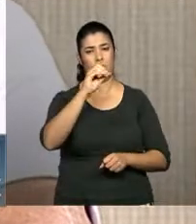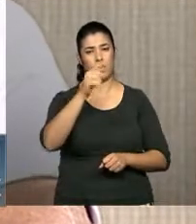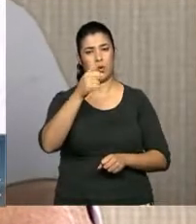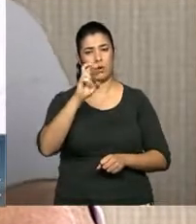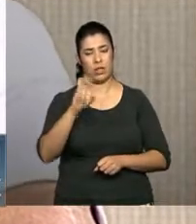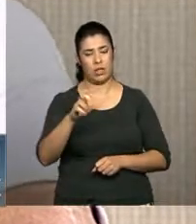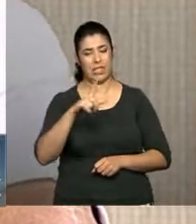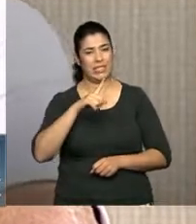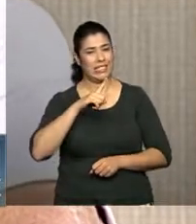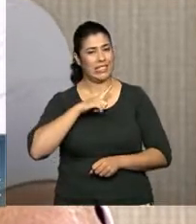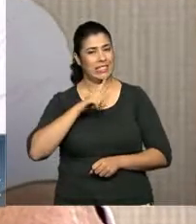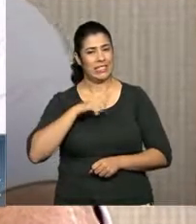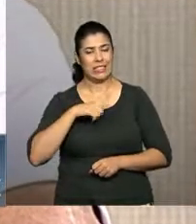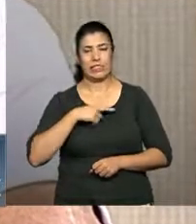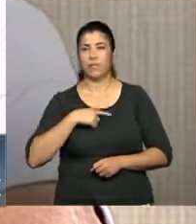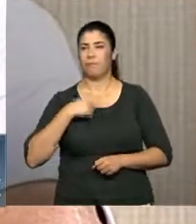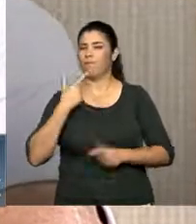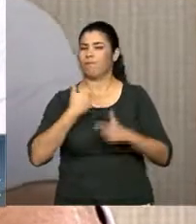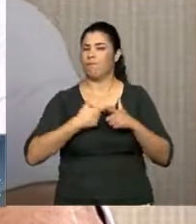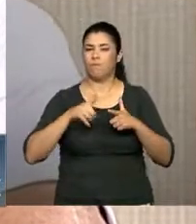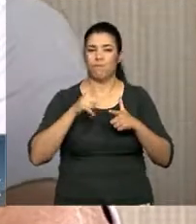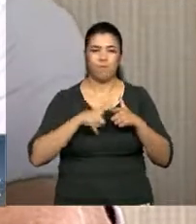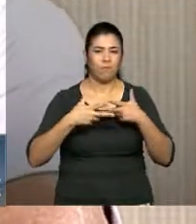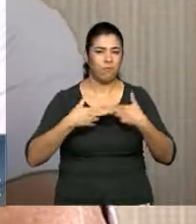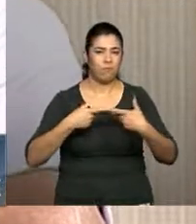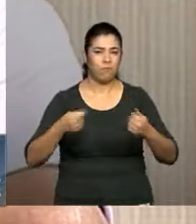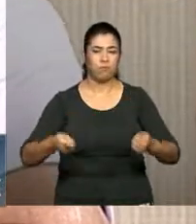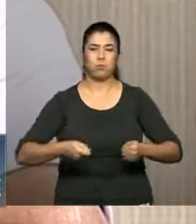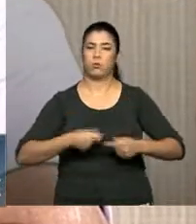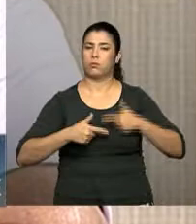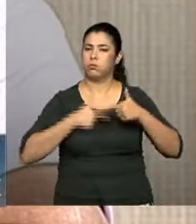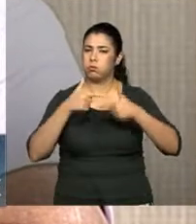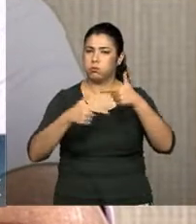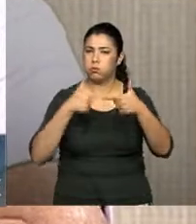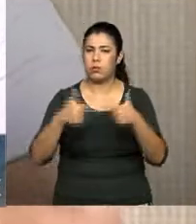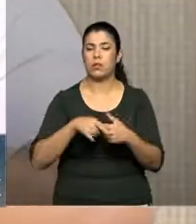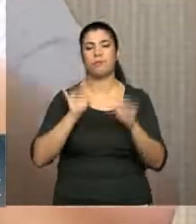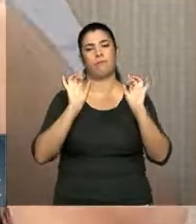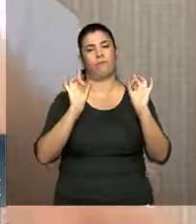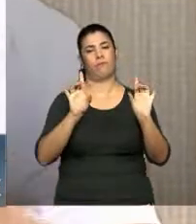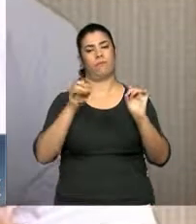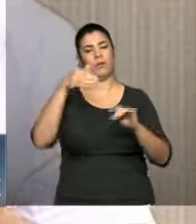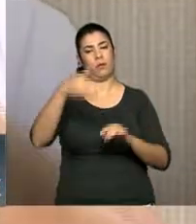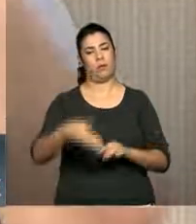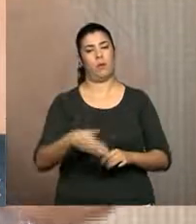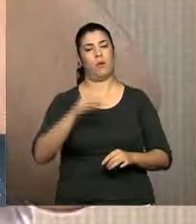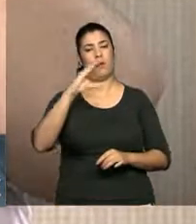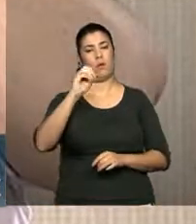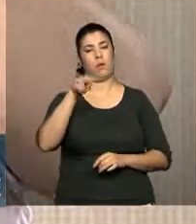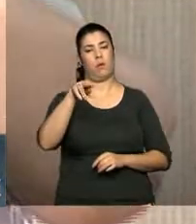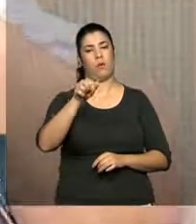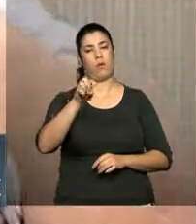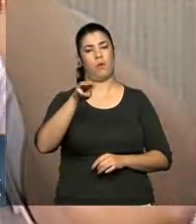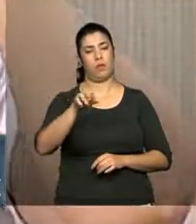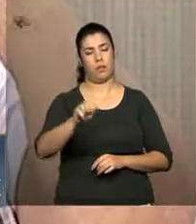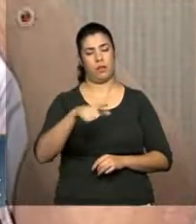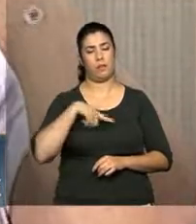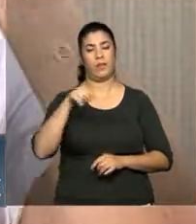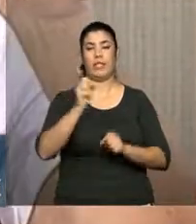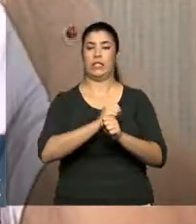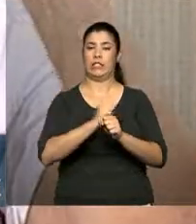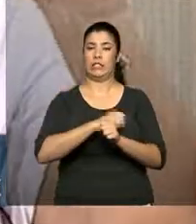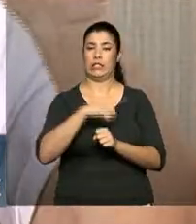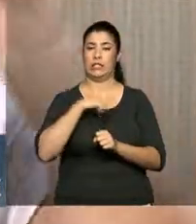desafiador para todos nós e de forma muito especial para o comando neste ano nós estamos completando os